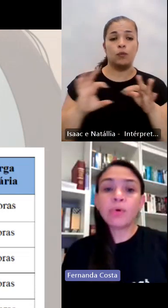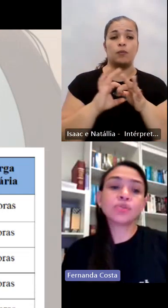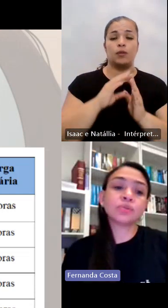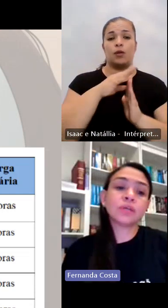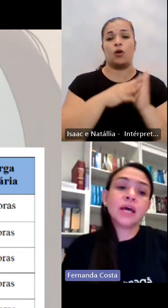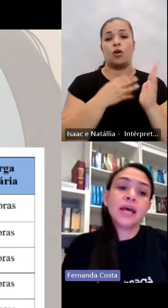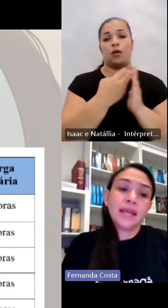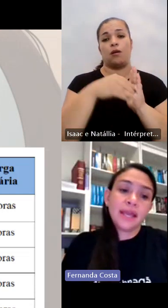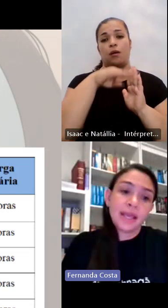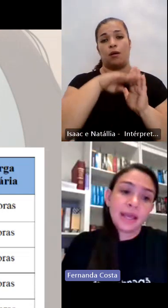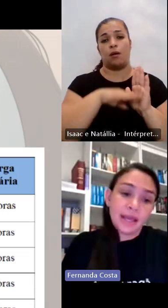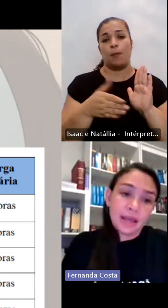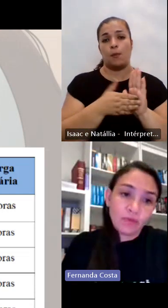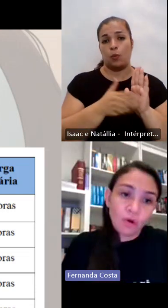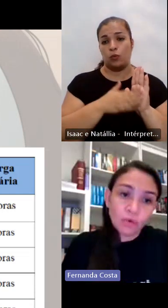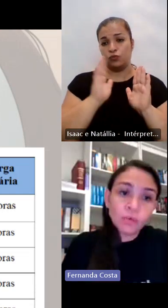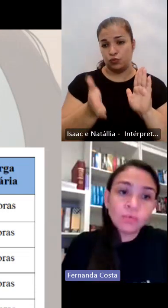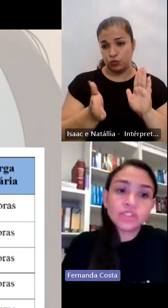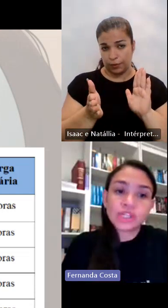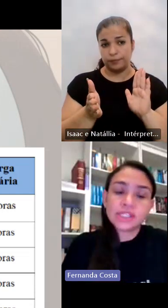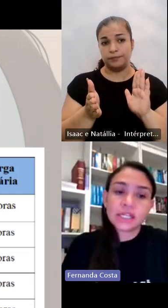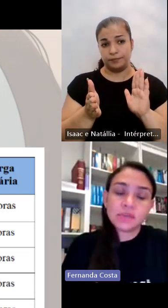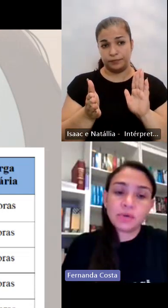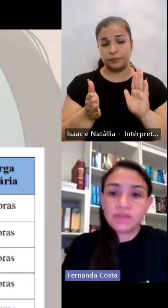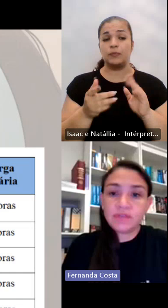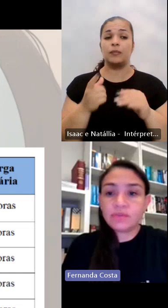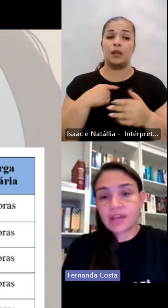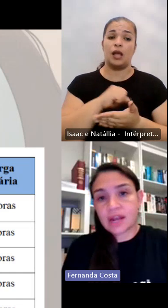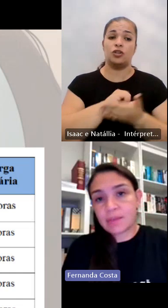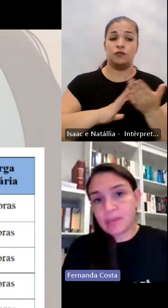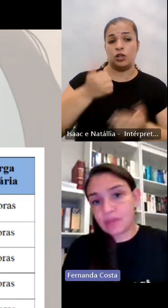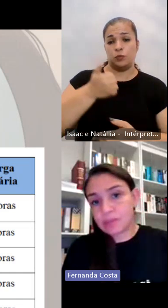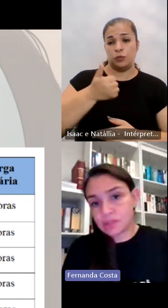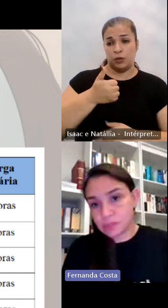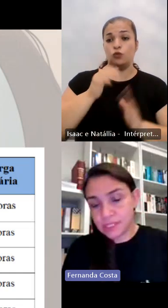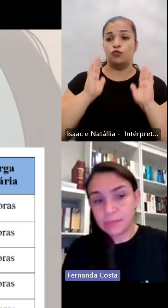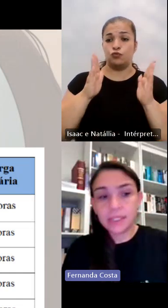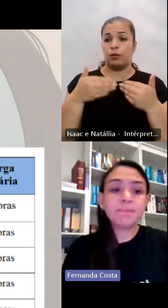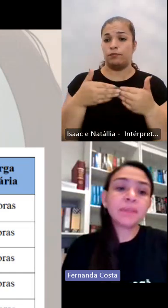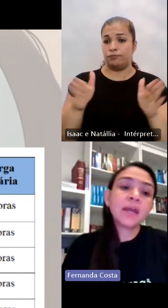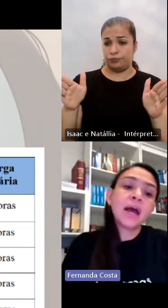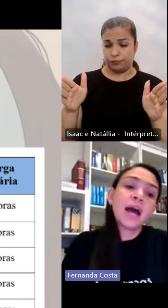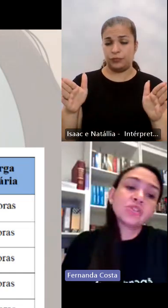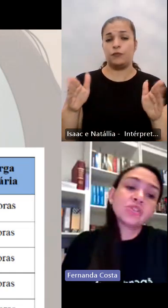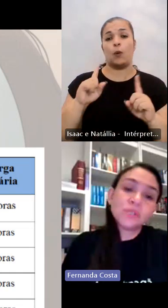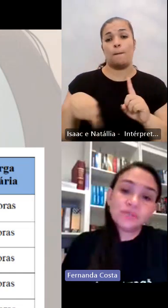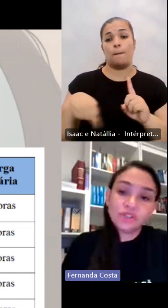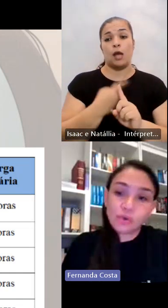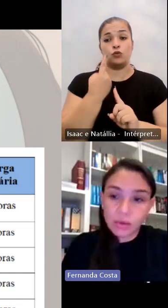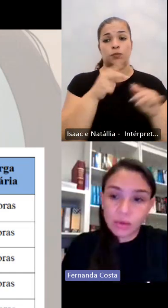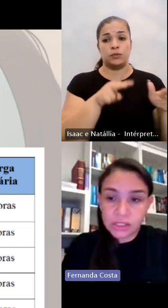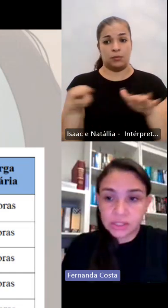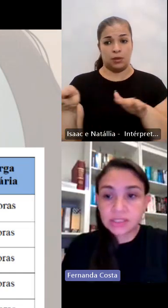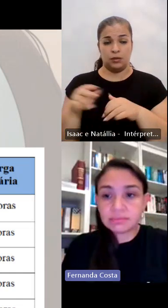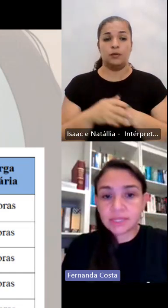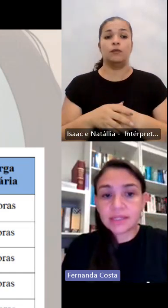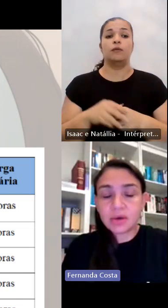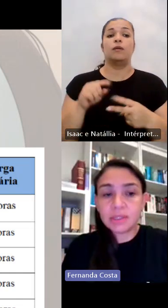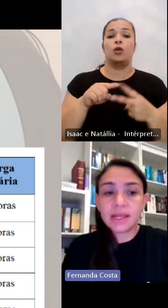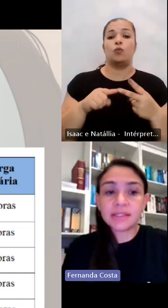sido proposto. O Fórum 1, que já está disponível, que ficará aberto mais uma semana, as duas